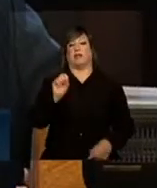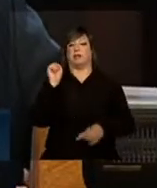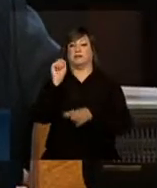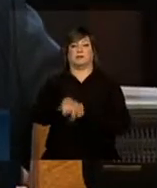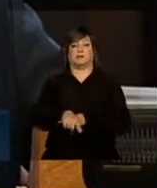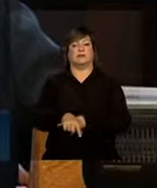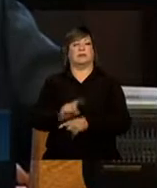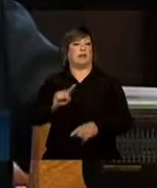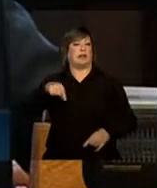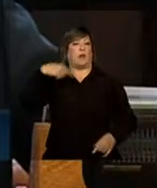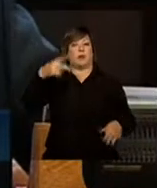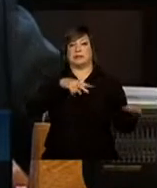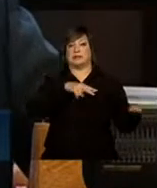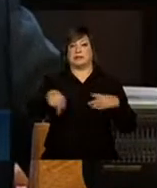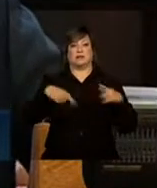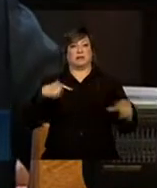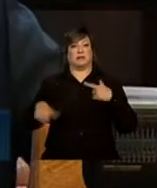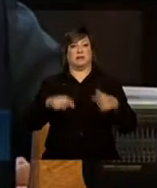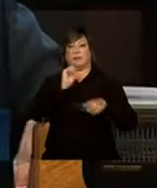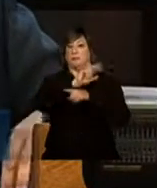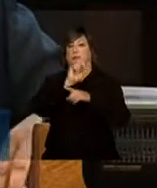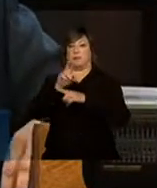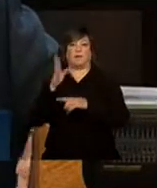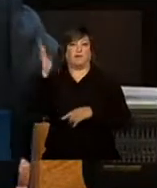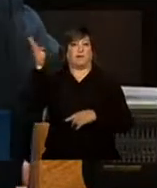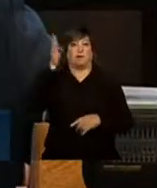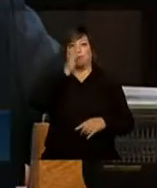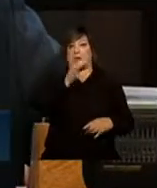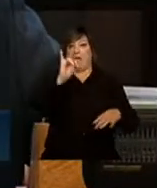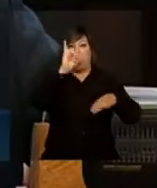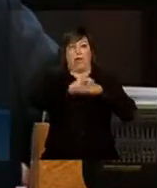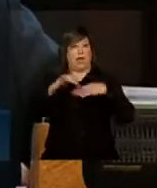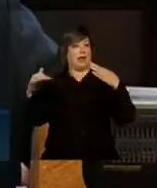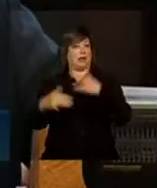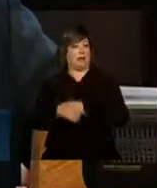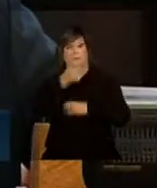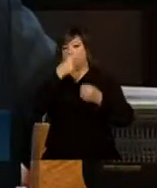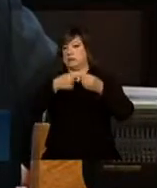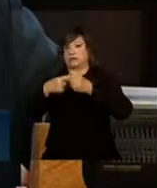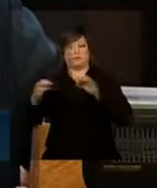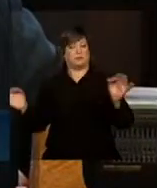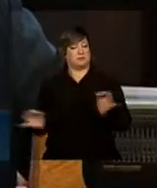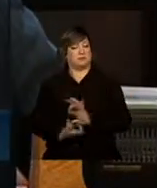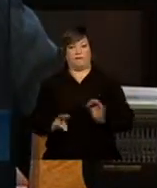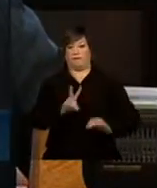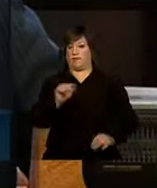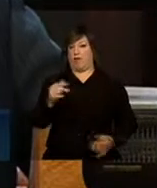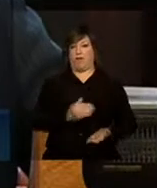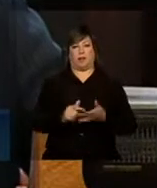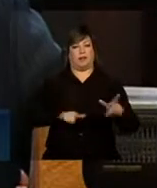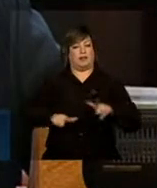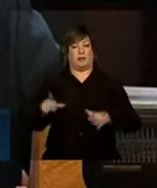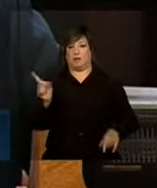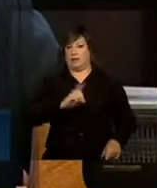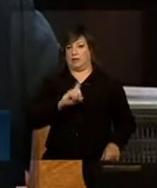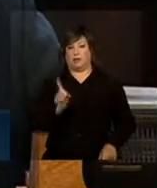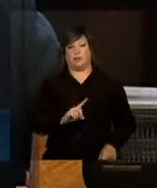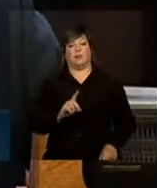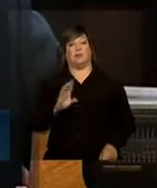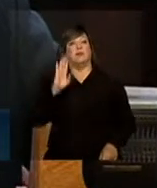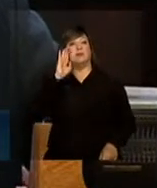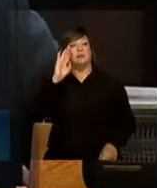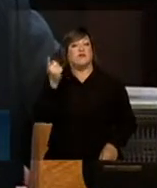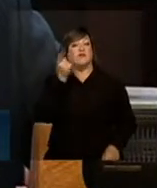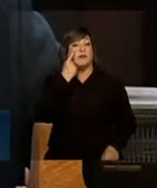na próxima semana para os municípios, que eles ficaram nas capitais, eles não vão para os municípios começar a atuar na